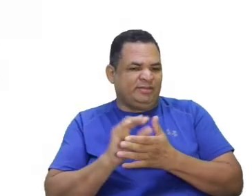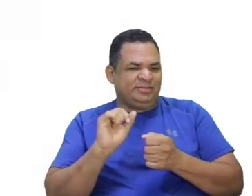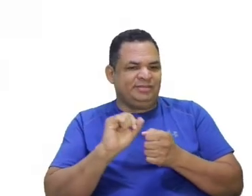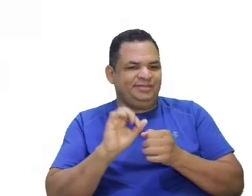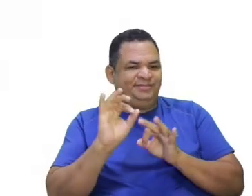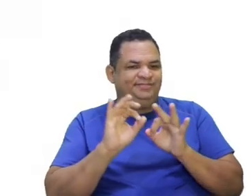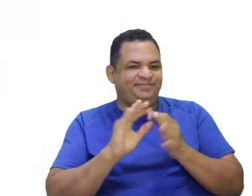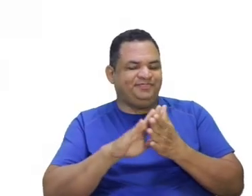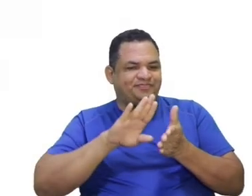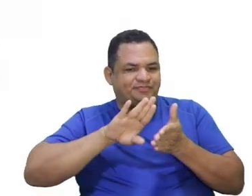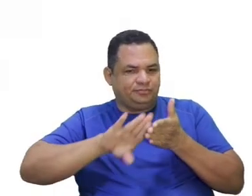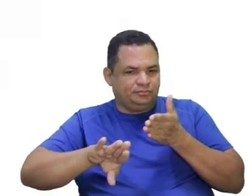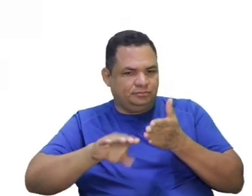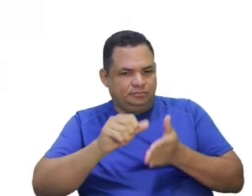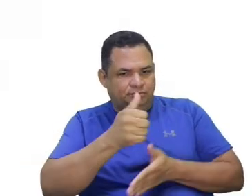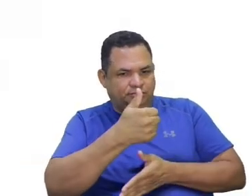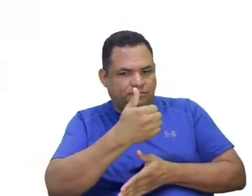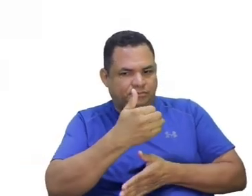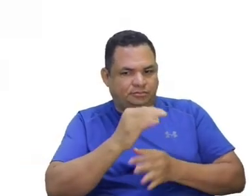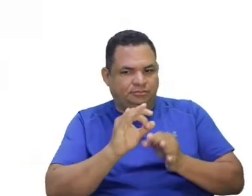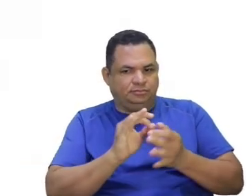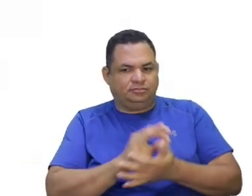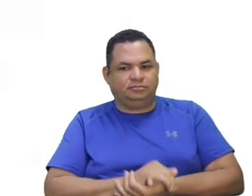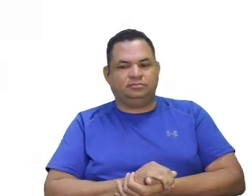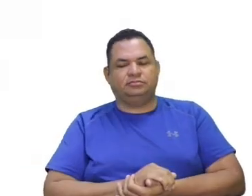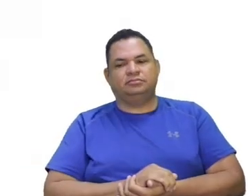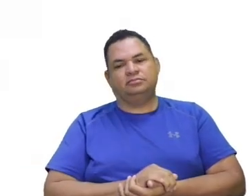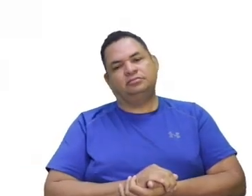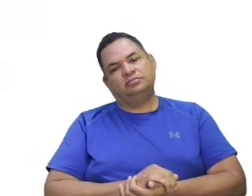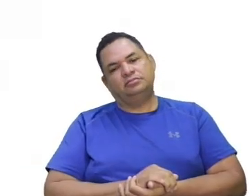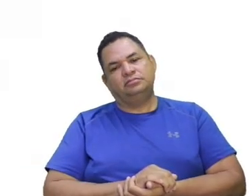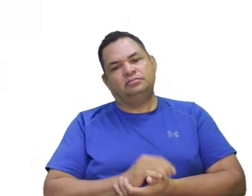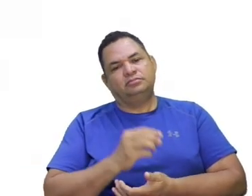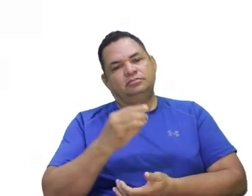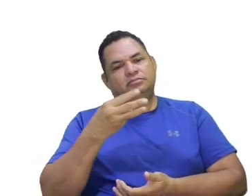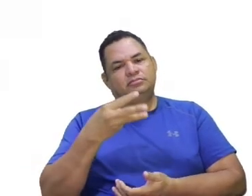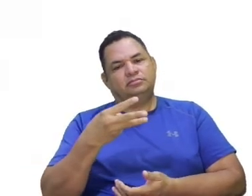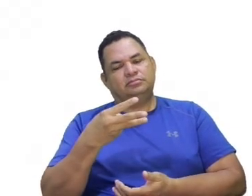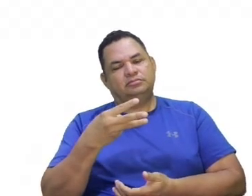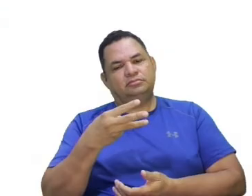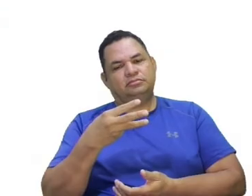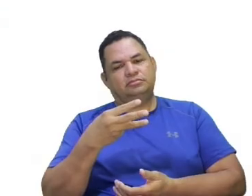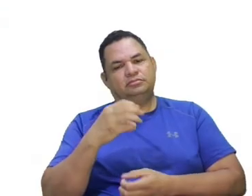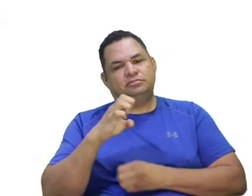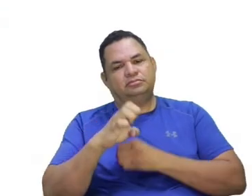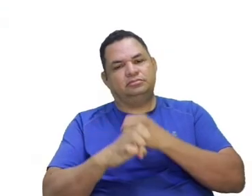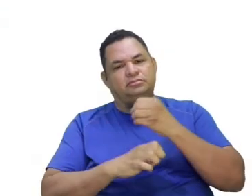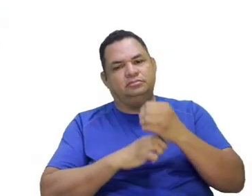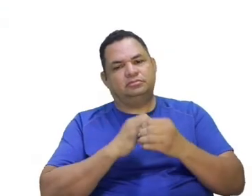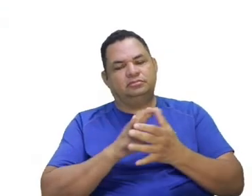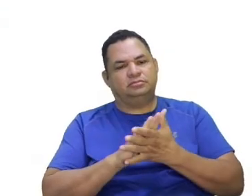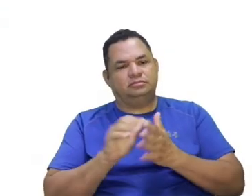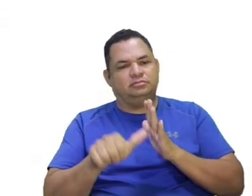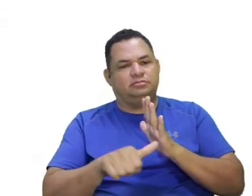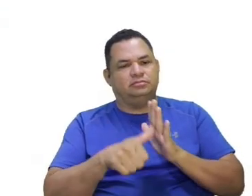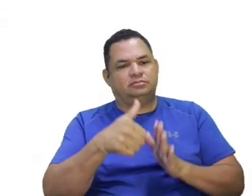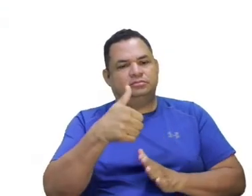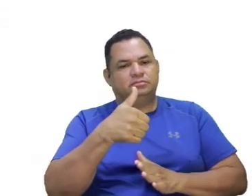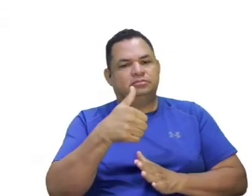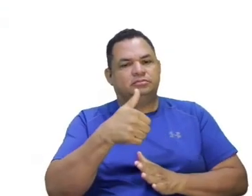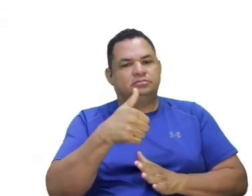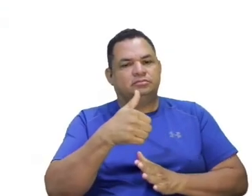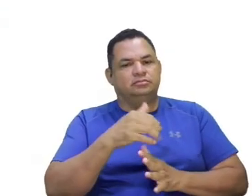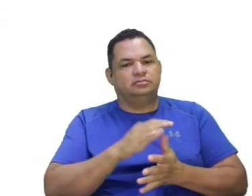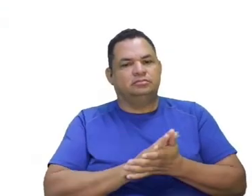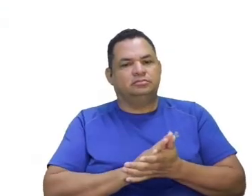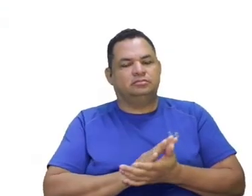vou estar retirando dessa distribuição 3 elétrons. O primeiro a ser retirado